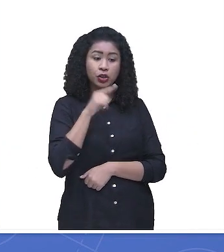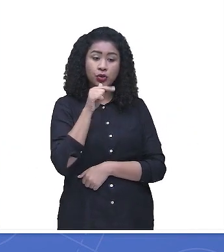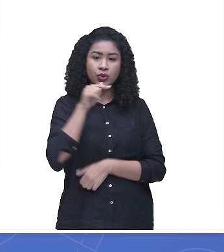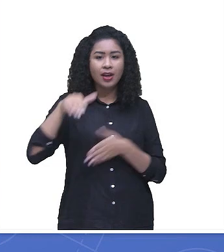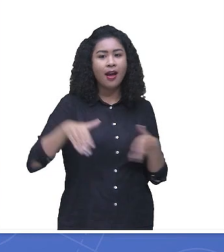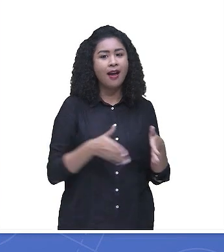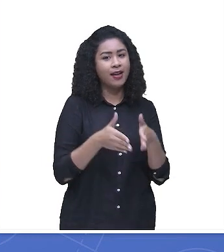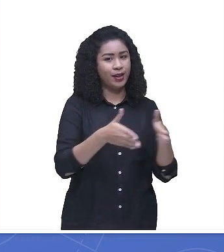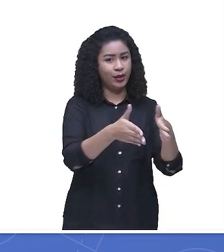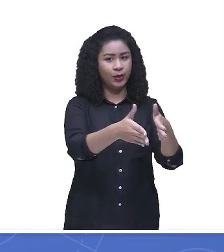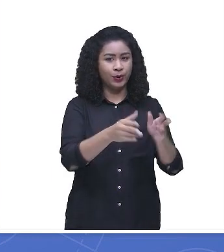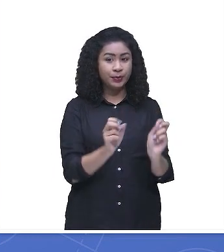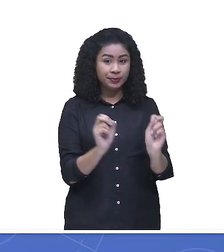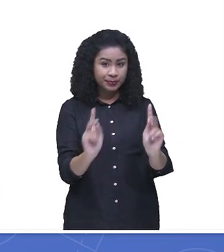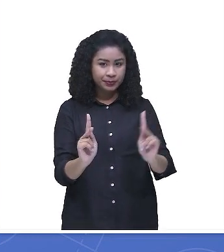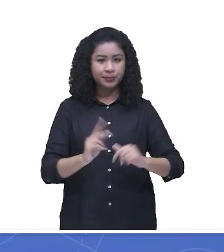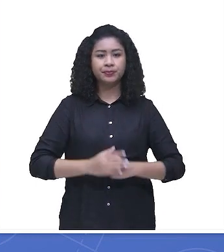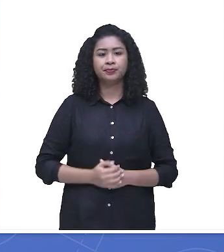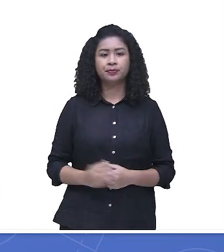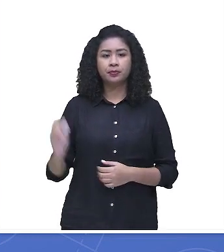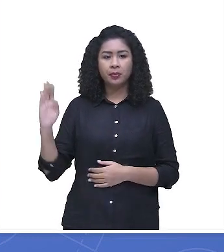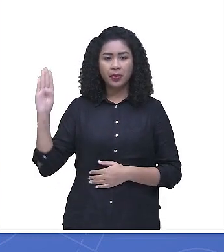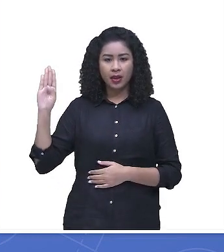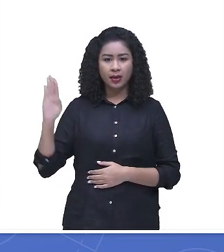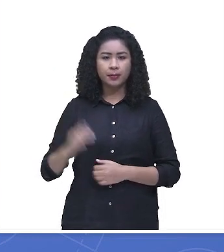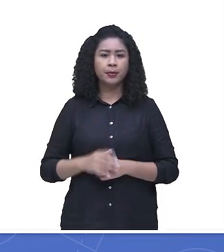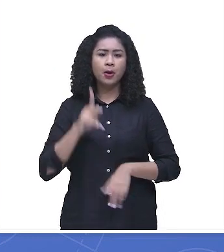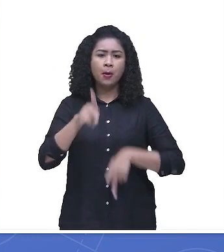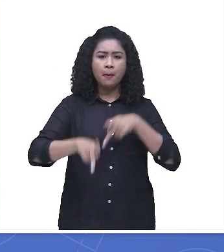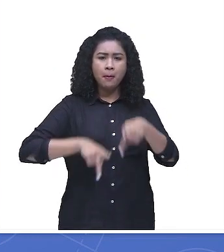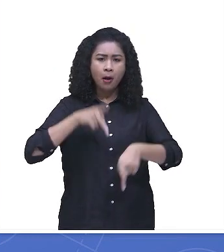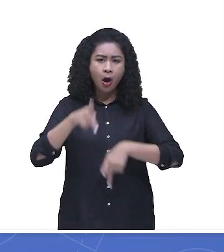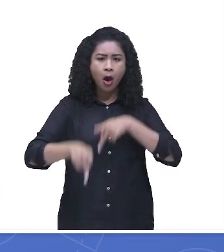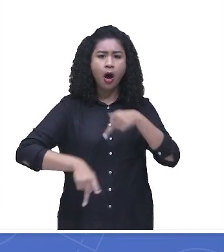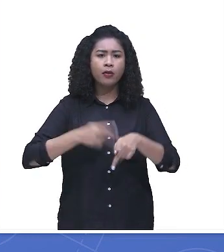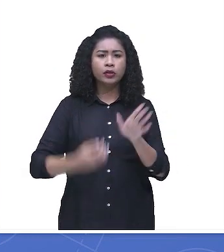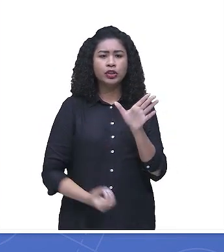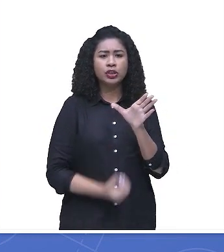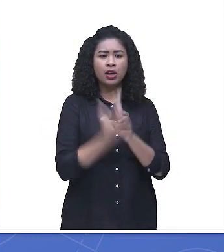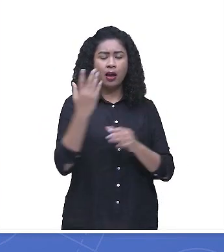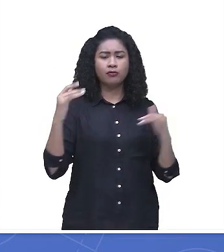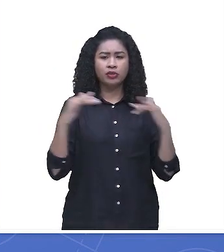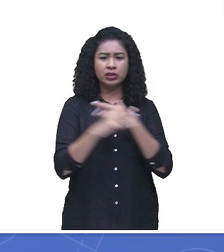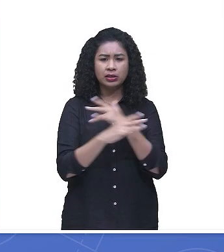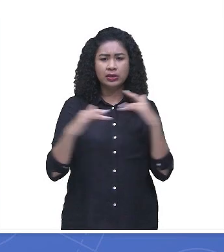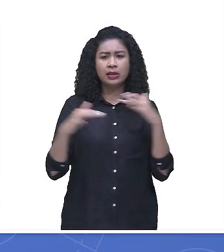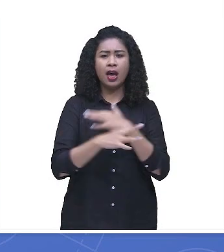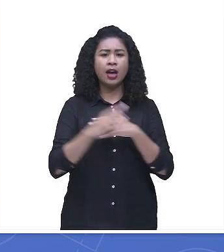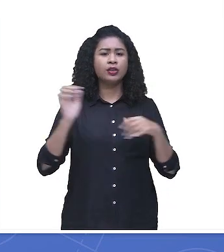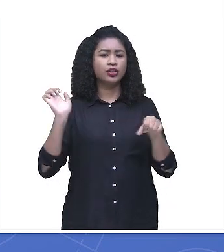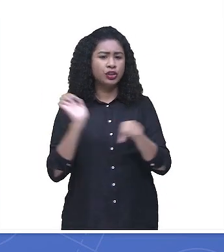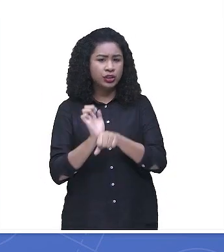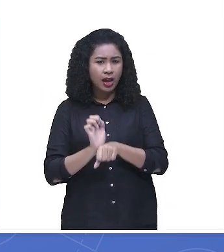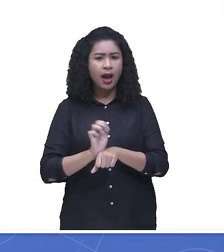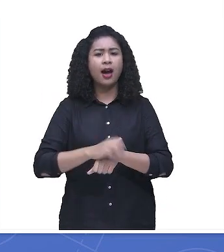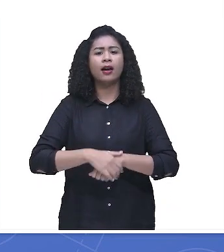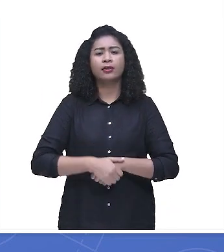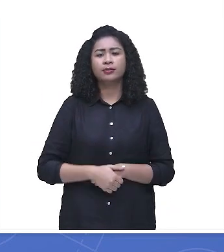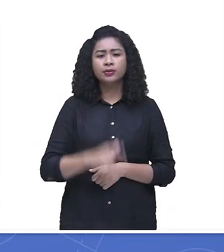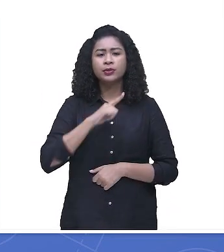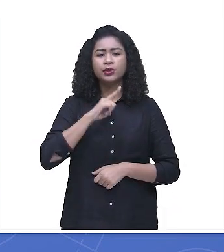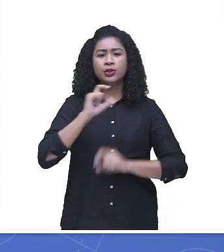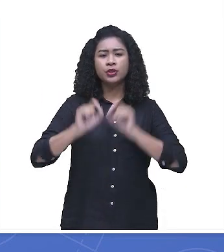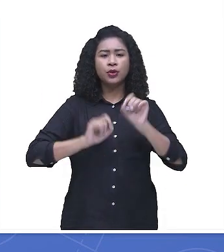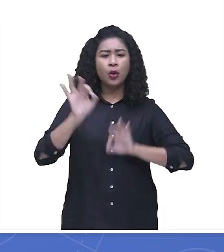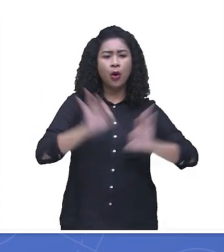certo? Alternativa B, serem povos orientais que formavam diversas cidades-estados, as quais organizavam e controlavam a